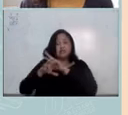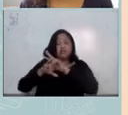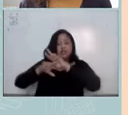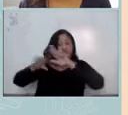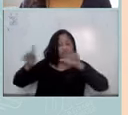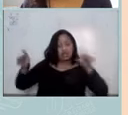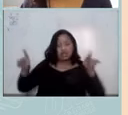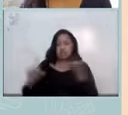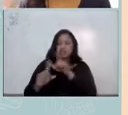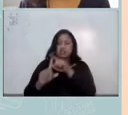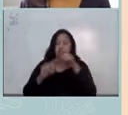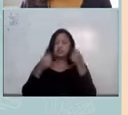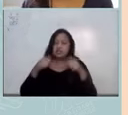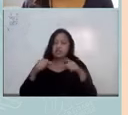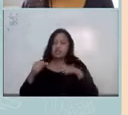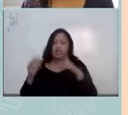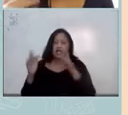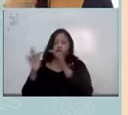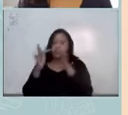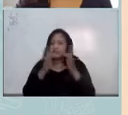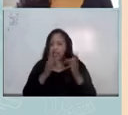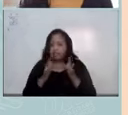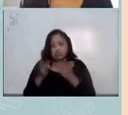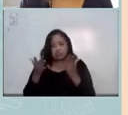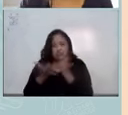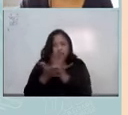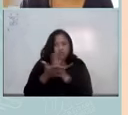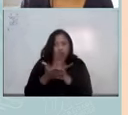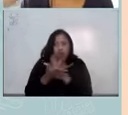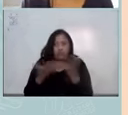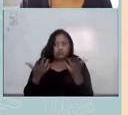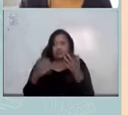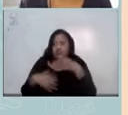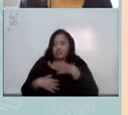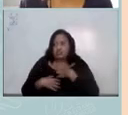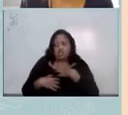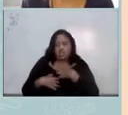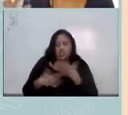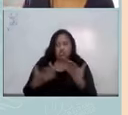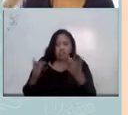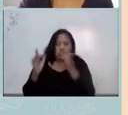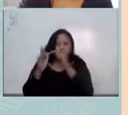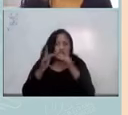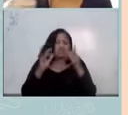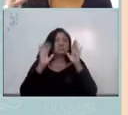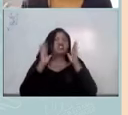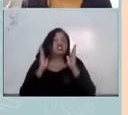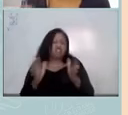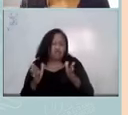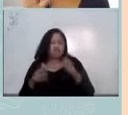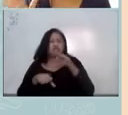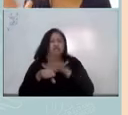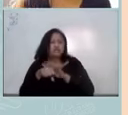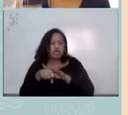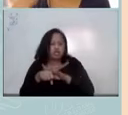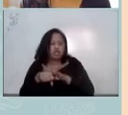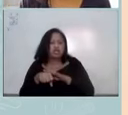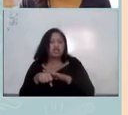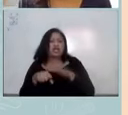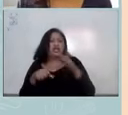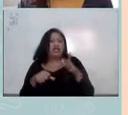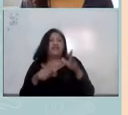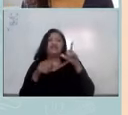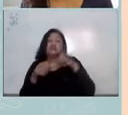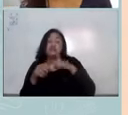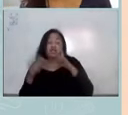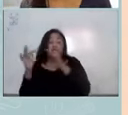tenho que ter contato com esse agente de alguma forma, seja diretamente em contato com alguém que está doente, ou com o vetor, enfim, de alguma forma eu vou ter